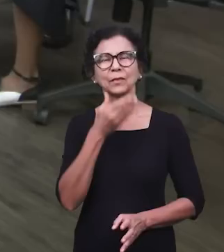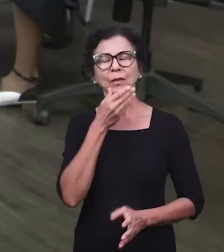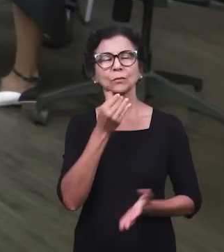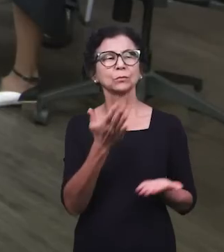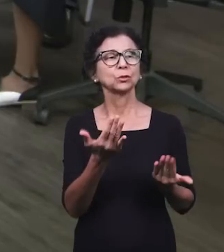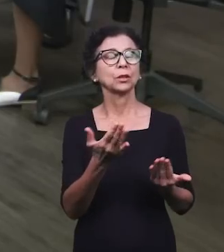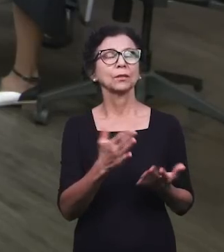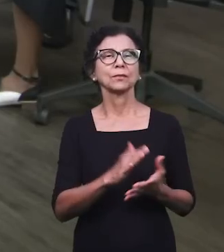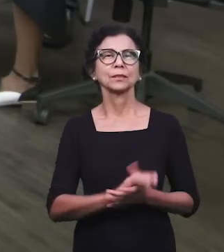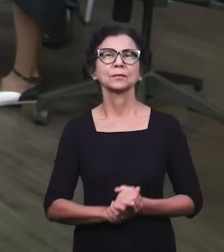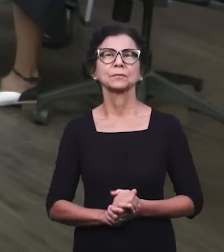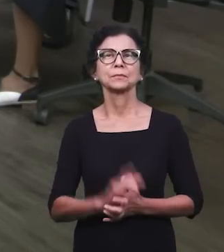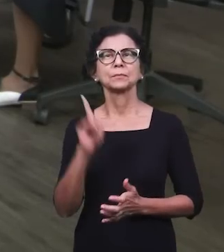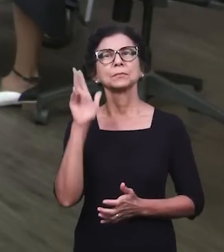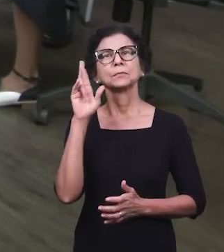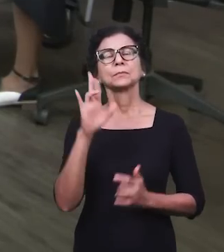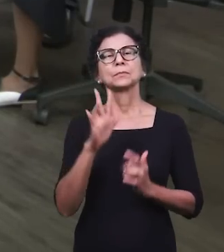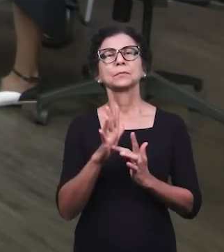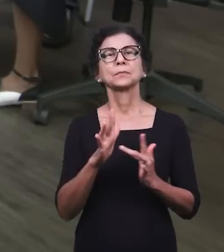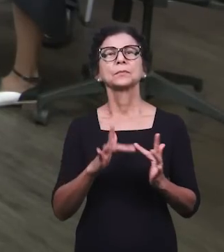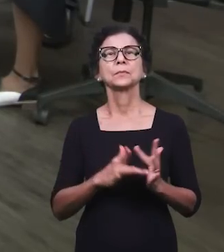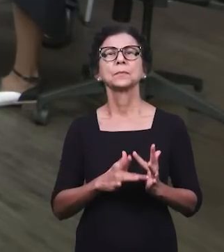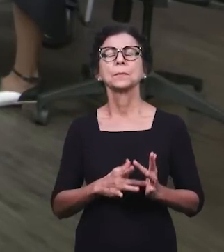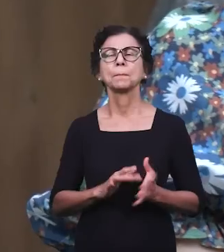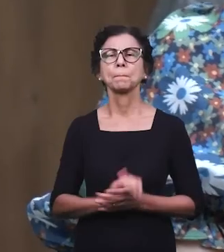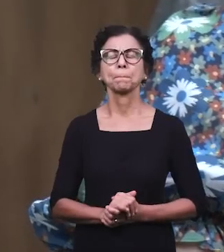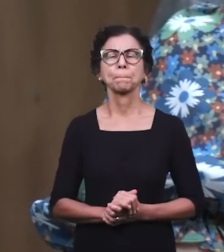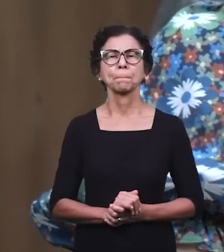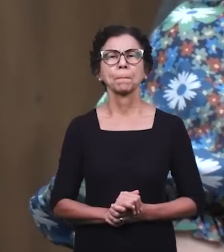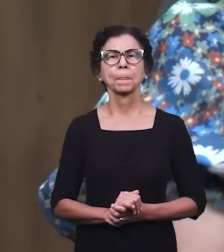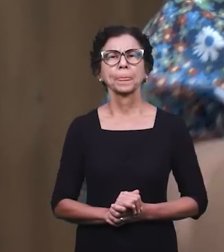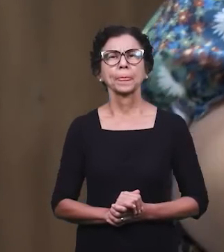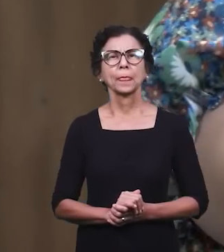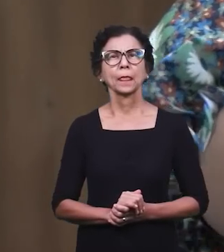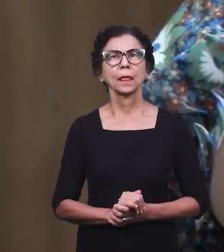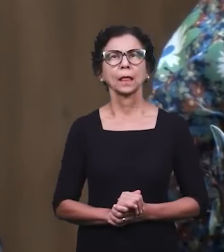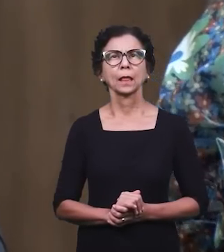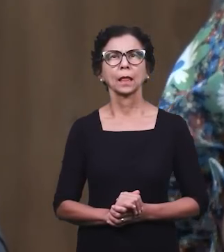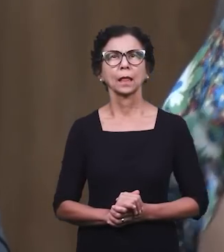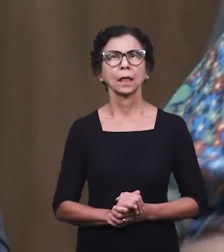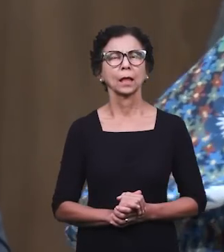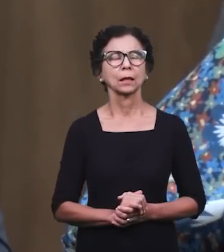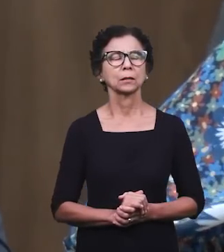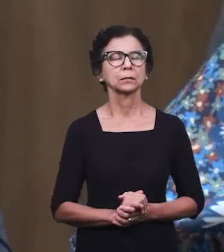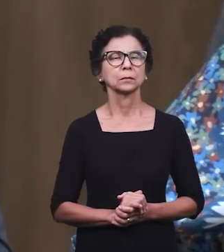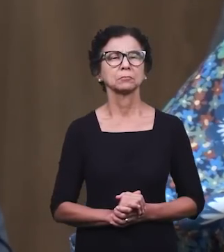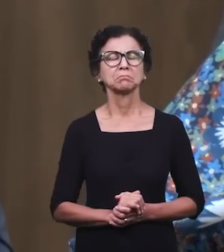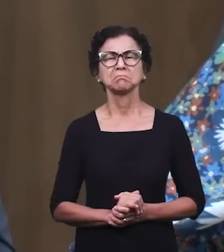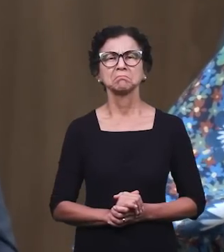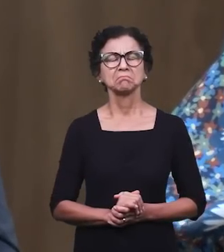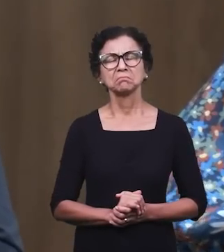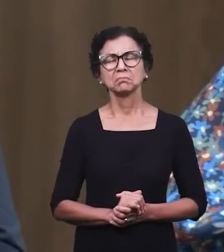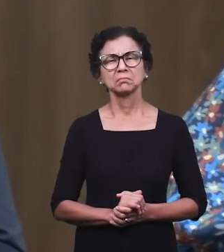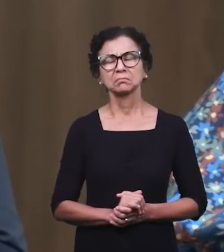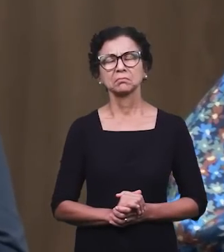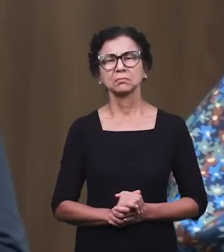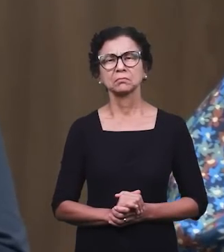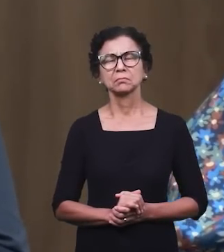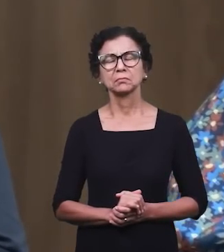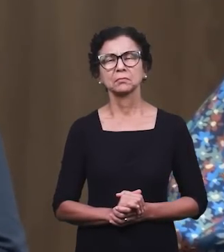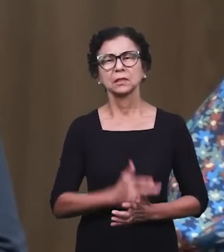pastor. Pai do Senhor, irmãos. Pastor, para quem não tem nenhum conhecimento nessa área de organização